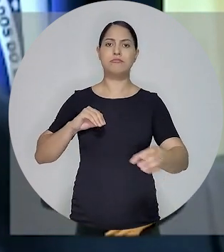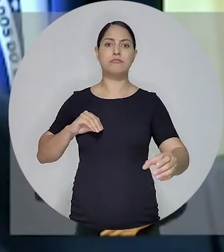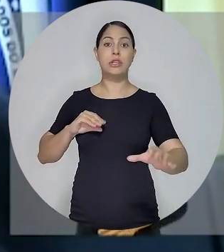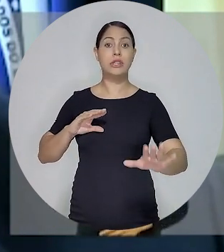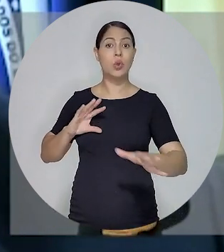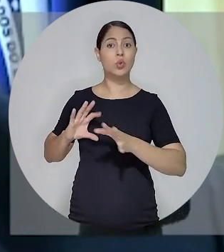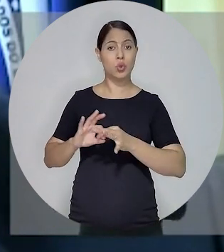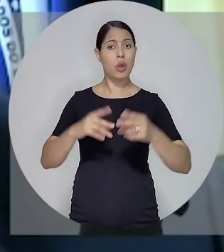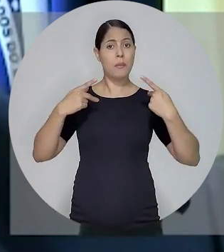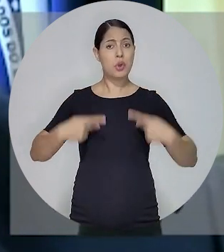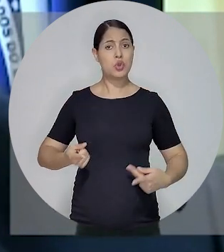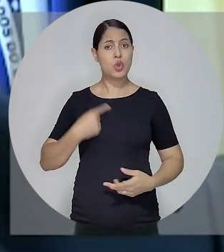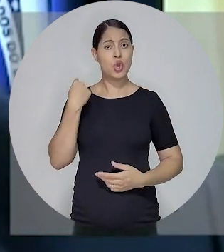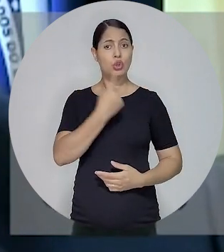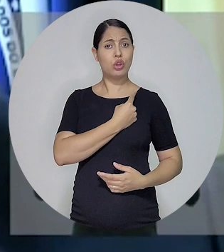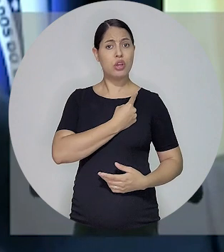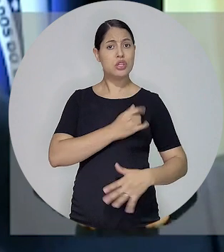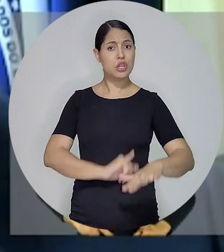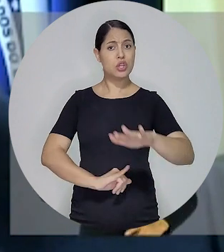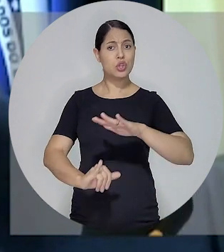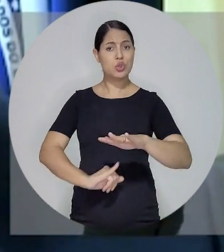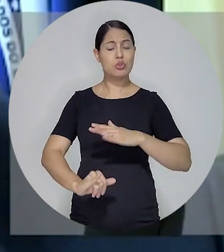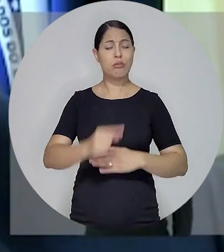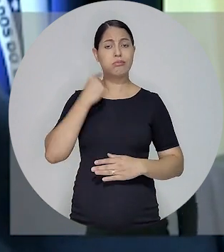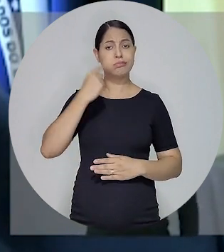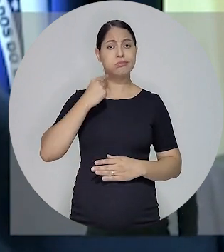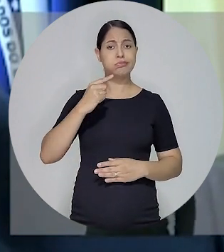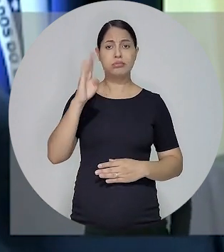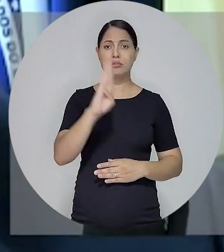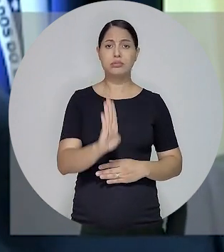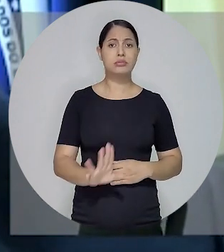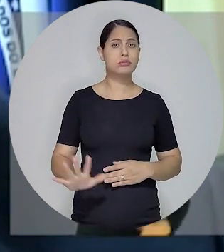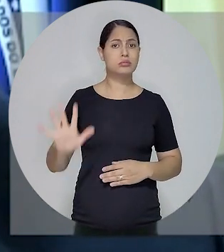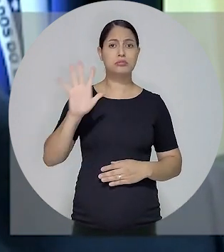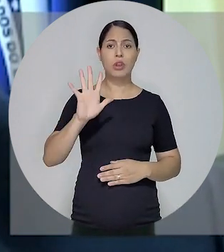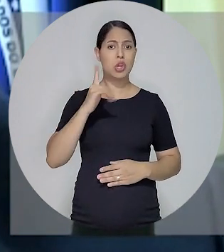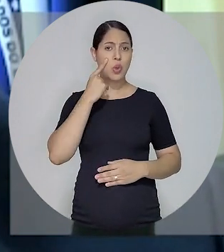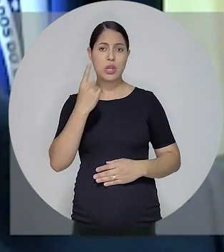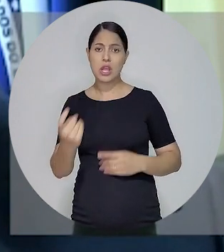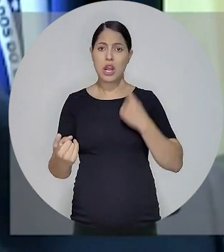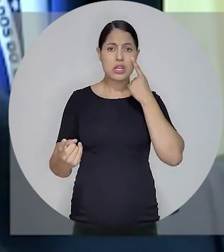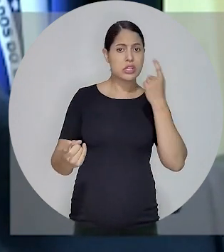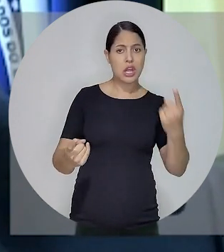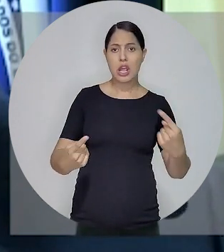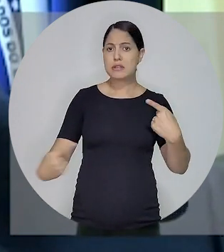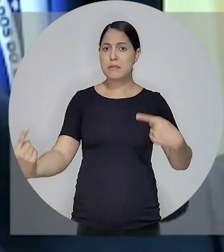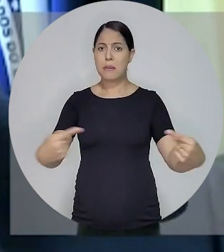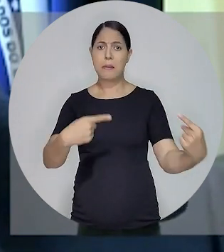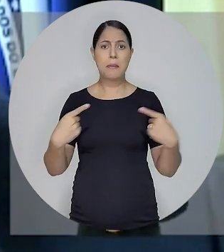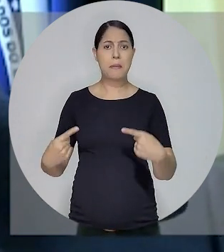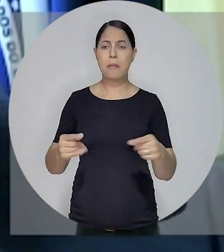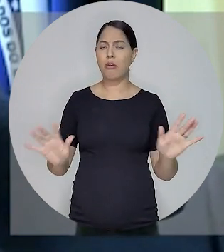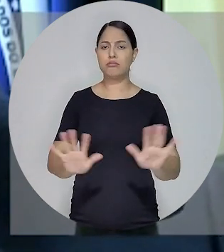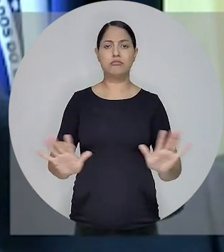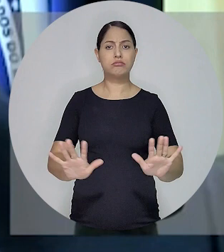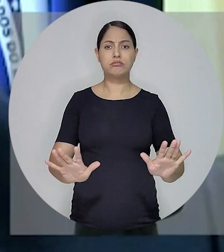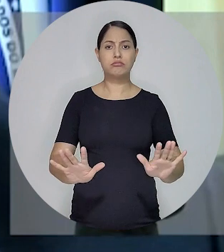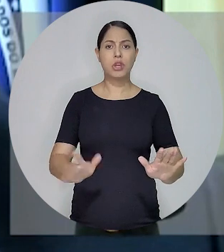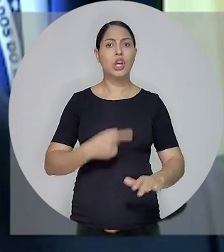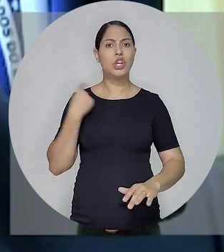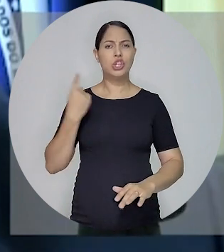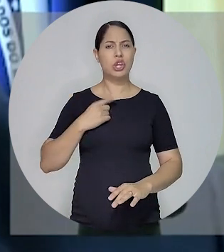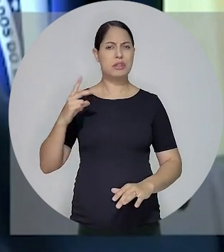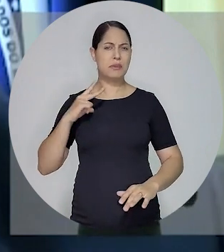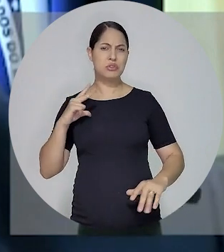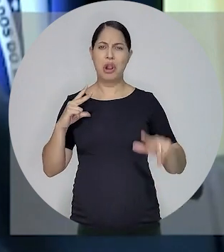candidatos. Essa será a postura da Ordem dos Advogados do Brasil. A instituição das advogadas e dos advogados não se submete a interesses da política